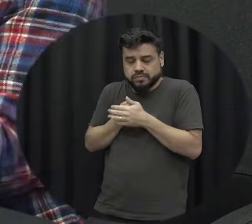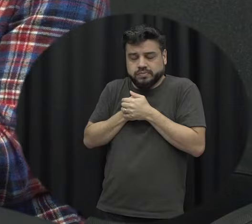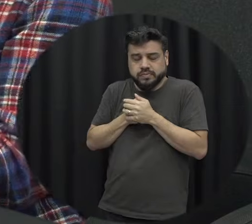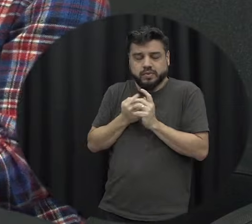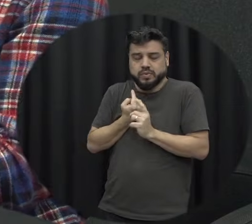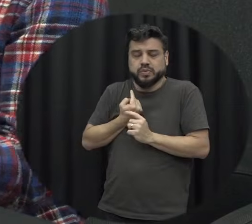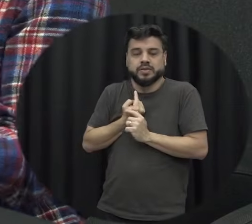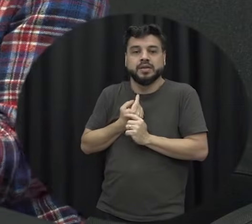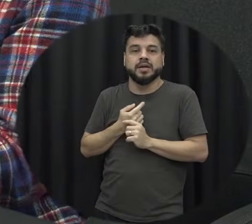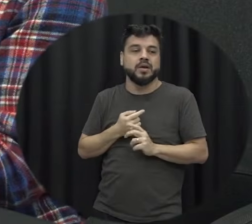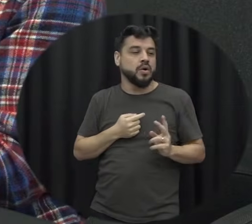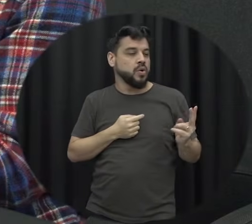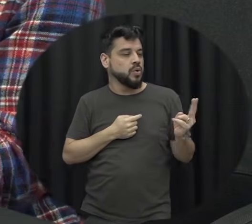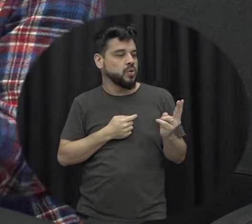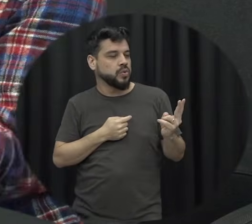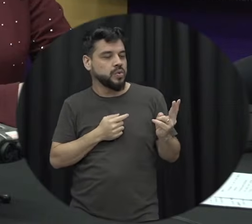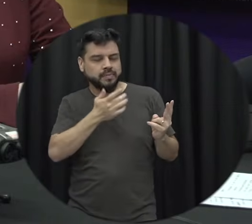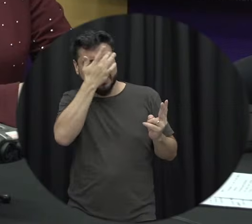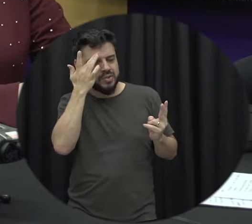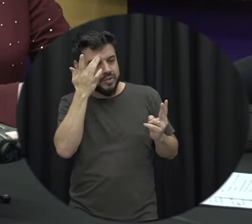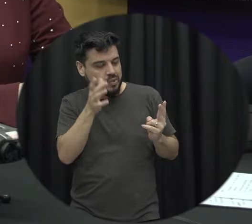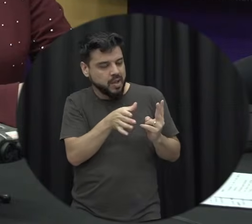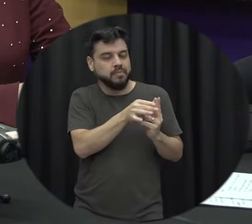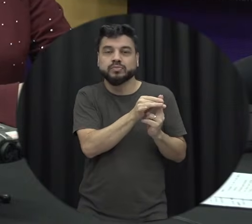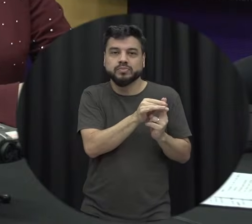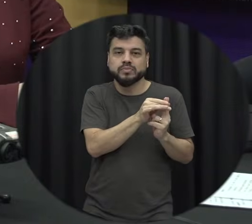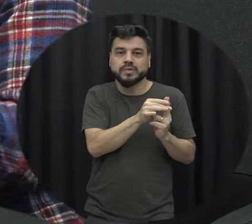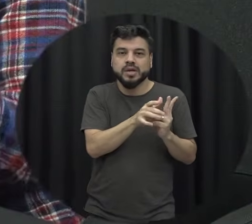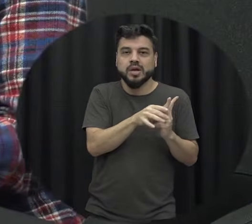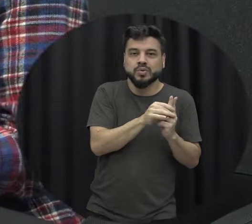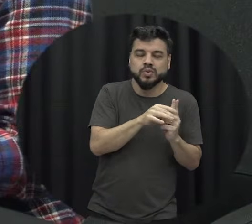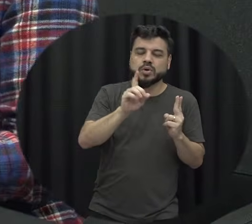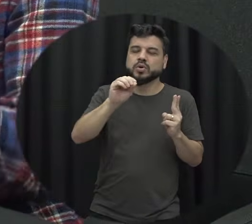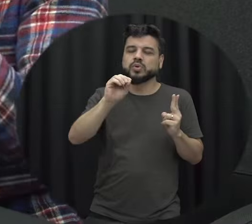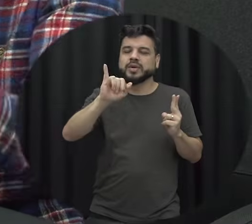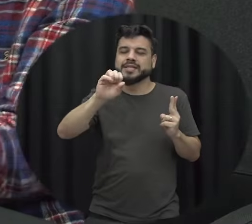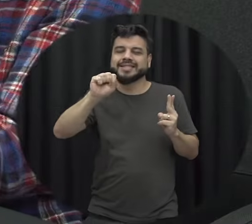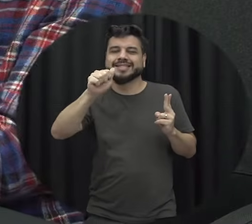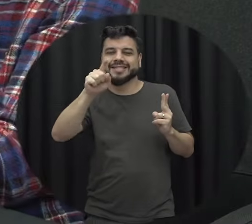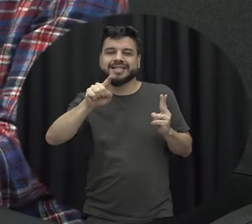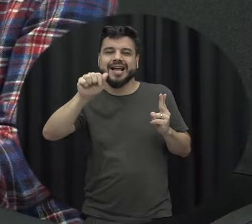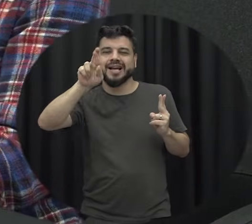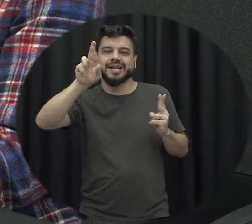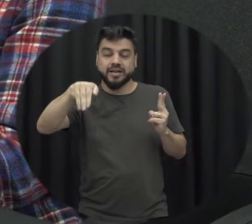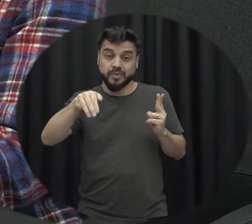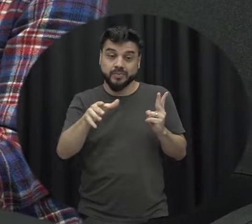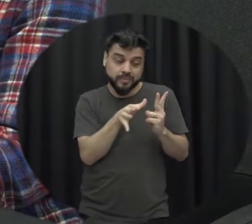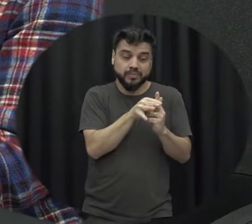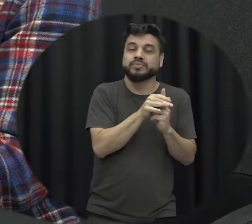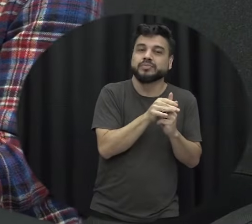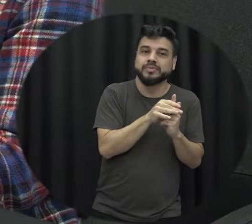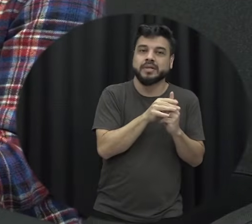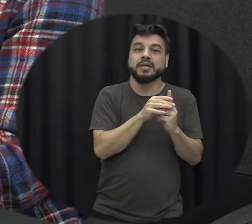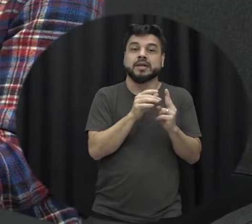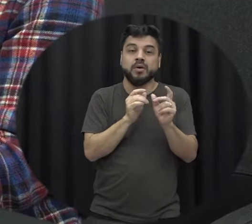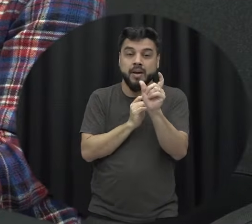se doisaram. O que é esse doisaram? É se casaram, né? Quer dizer, a gente tem uma palavra específica e eles usam uma